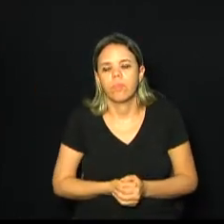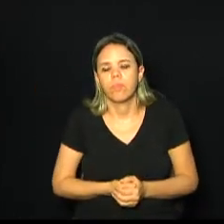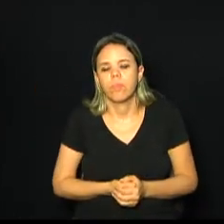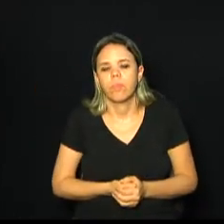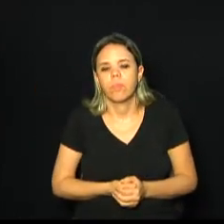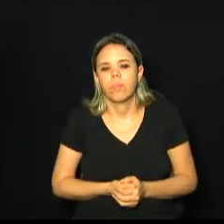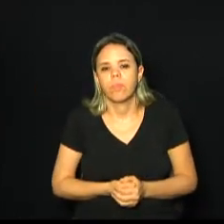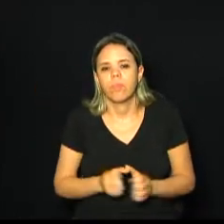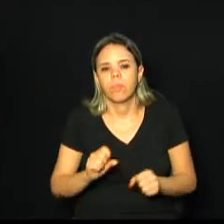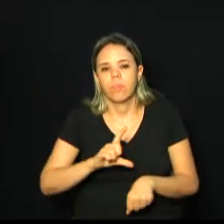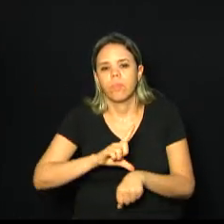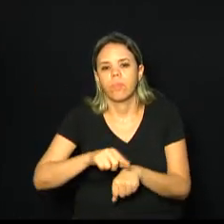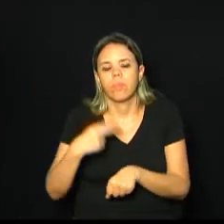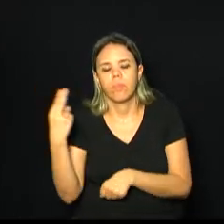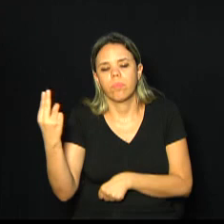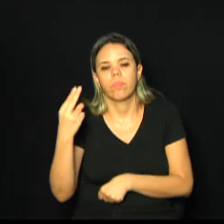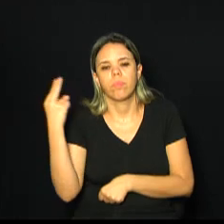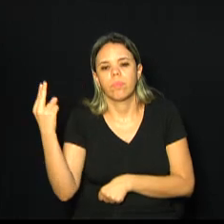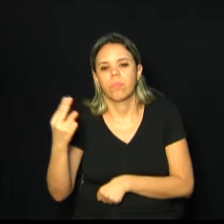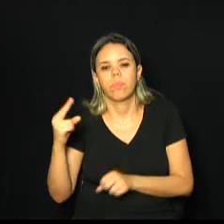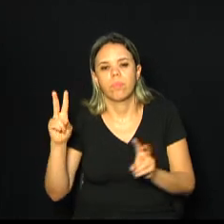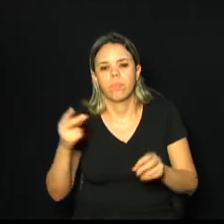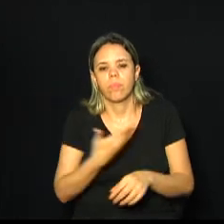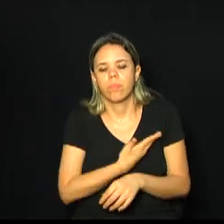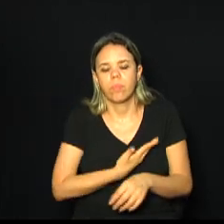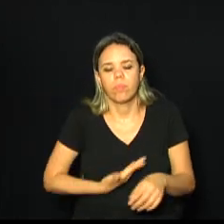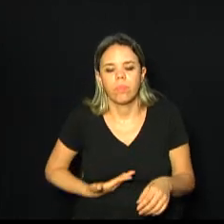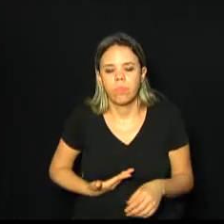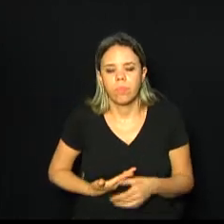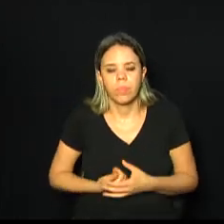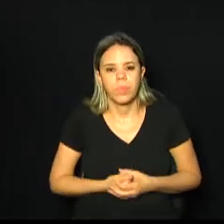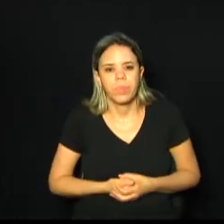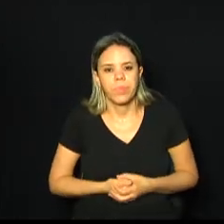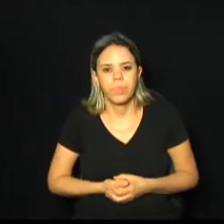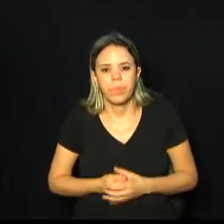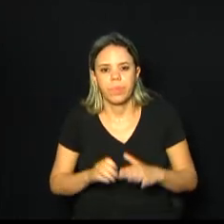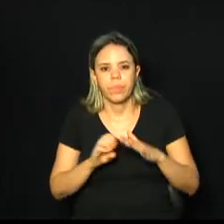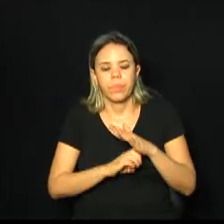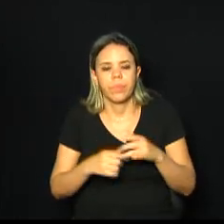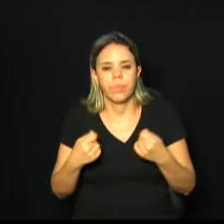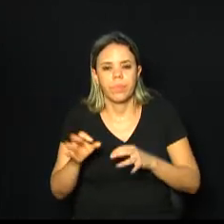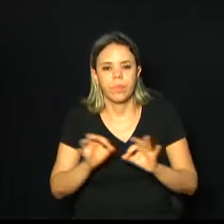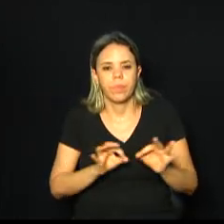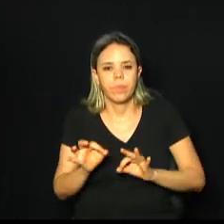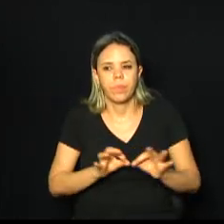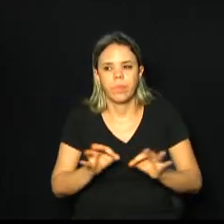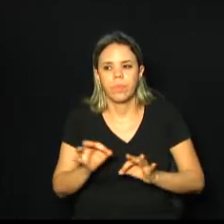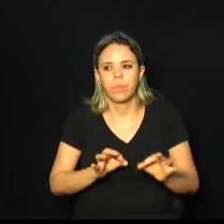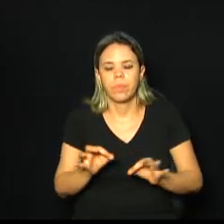Aí pode ser tarde, né? Com relação à governança, a empresa precisa estar preparada